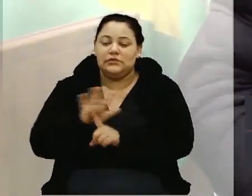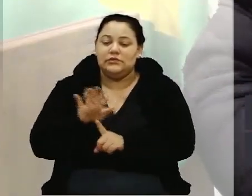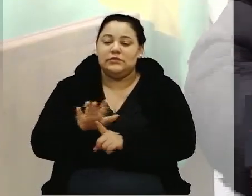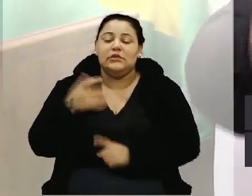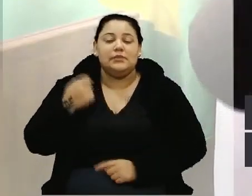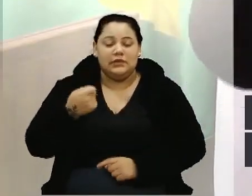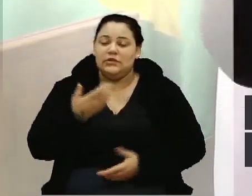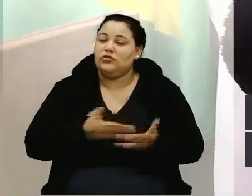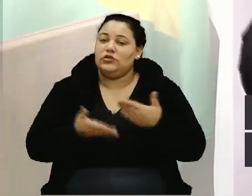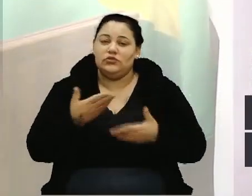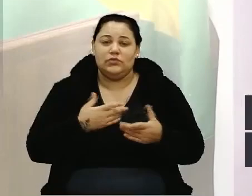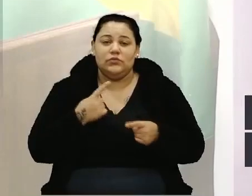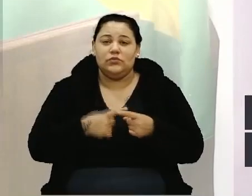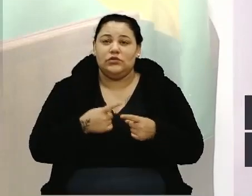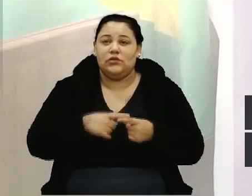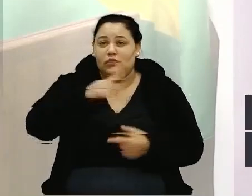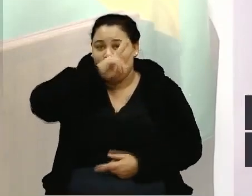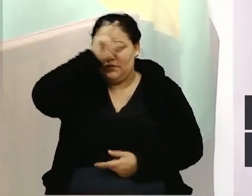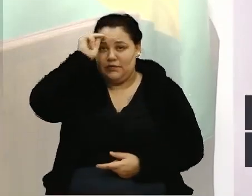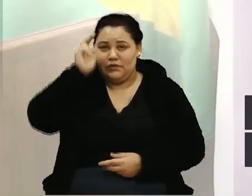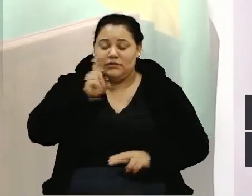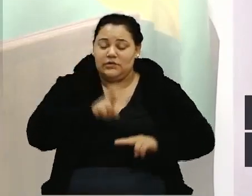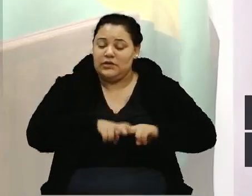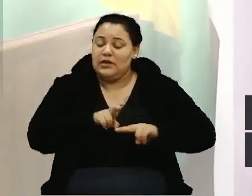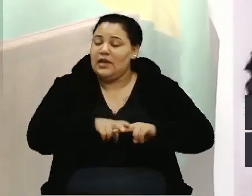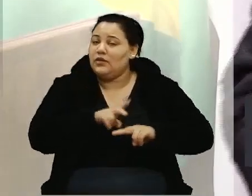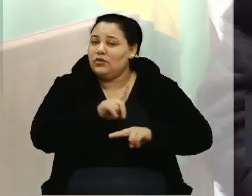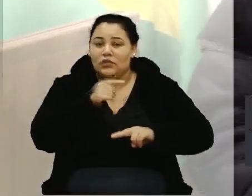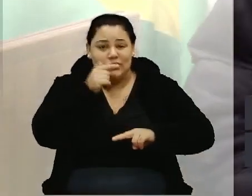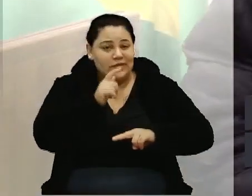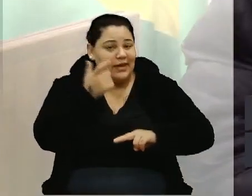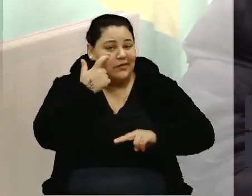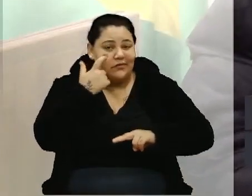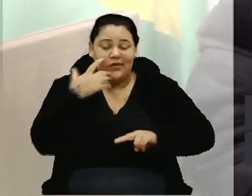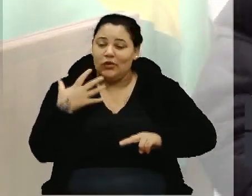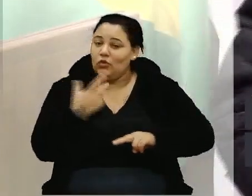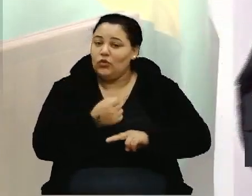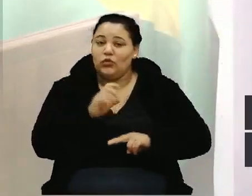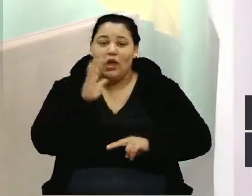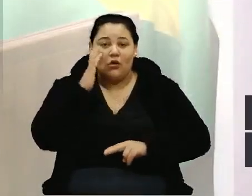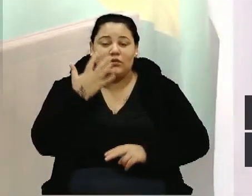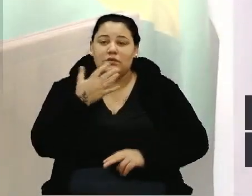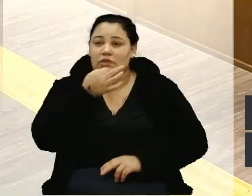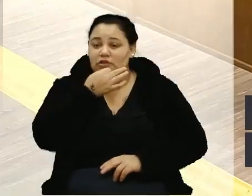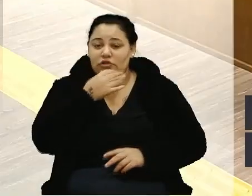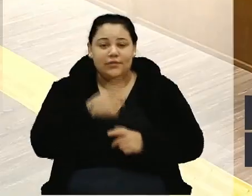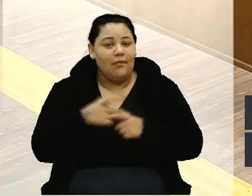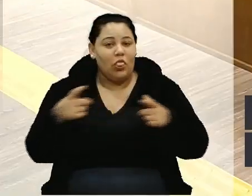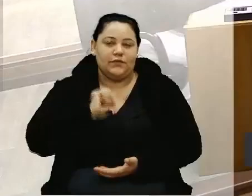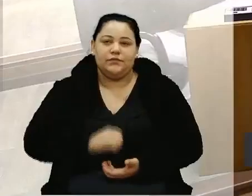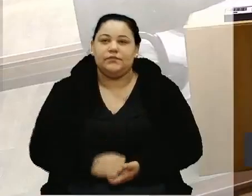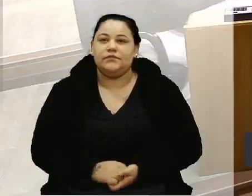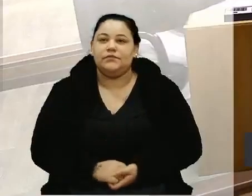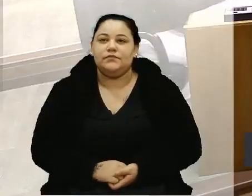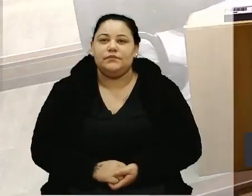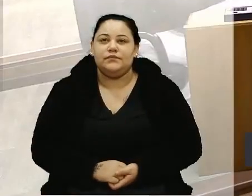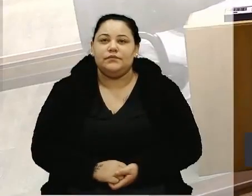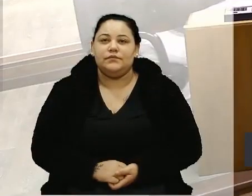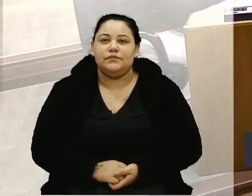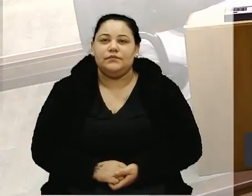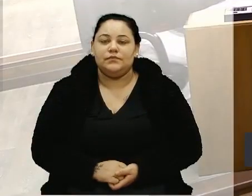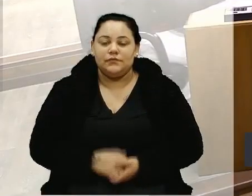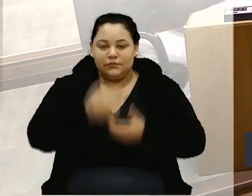precisam, porque o prefeito sentado lá não consegue enxergar uma cidade desse tamanho. Obrigado. Obrigado,